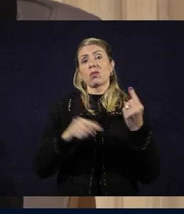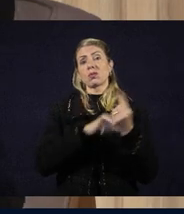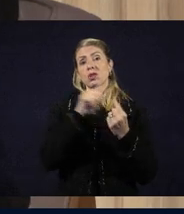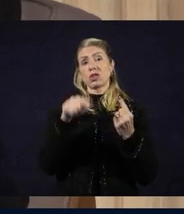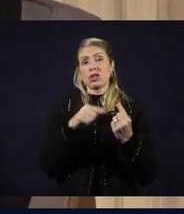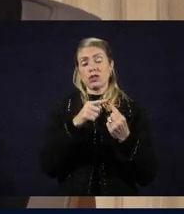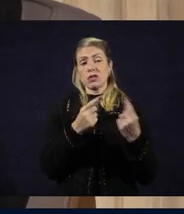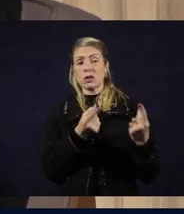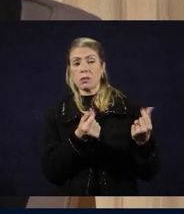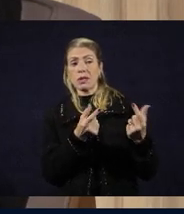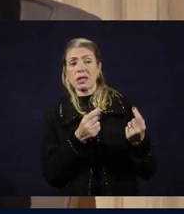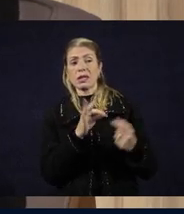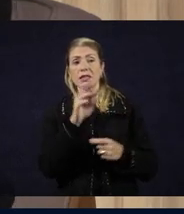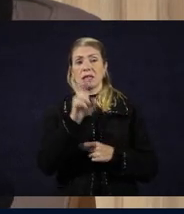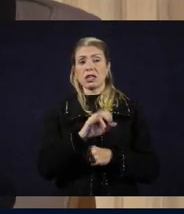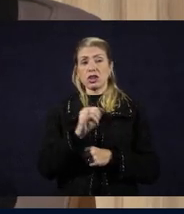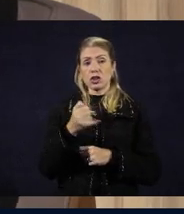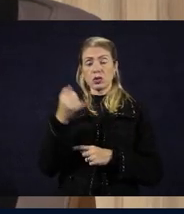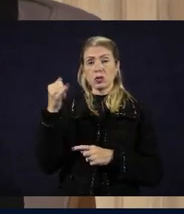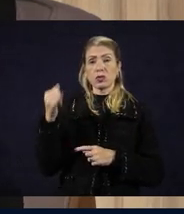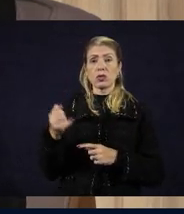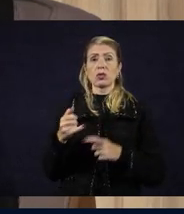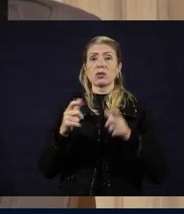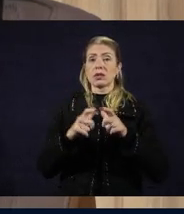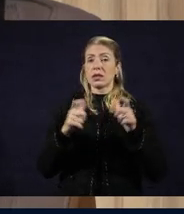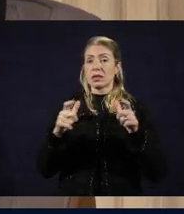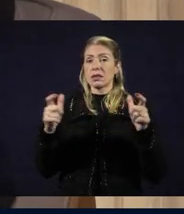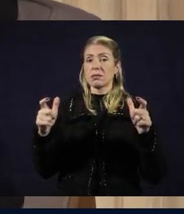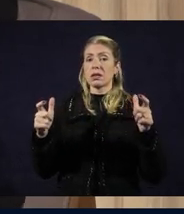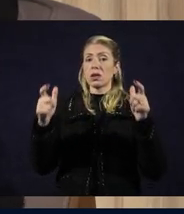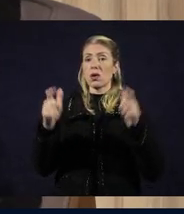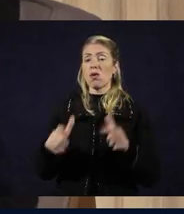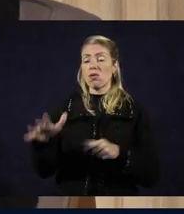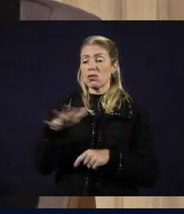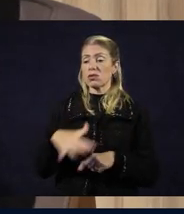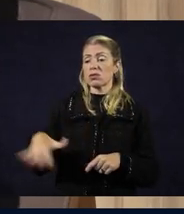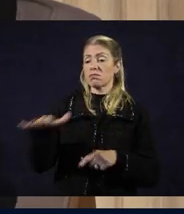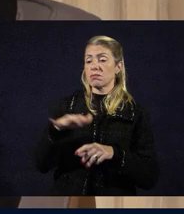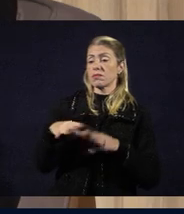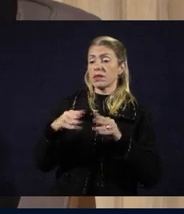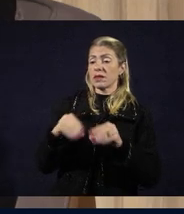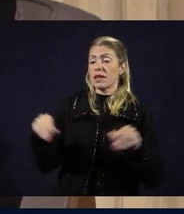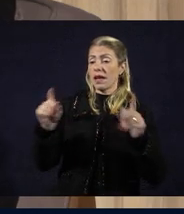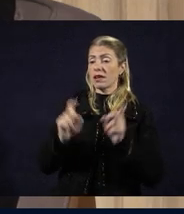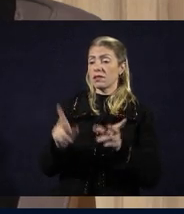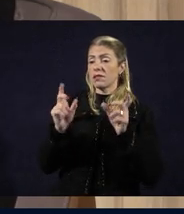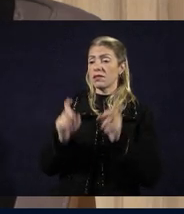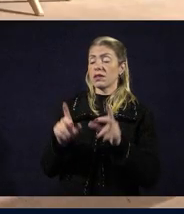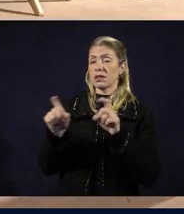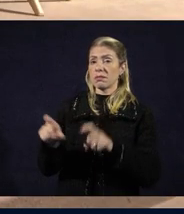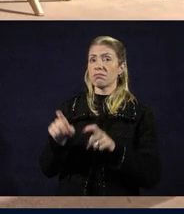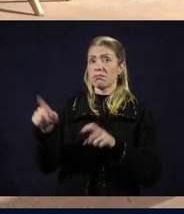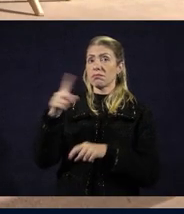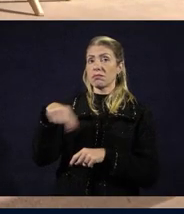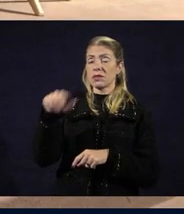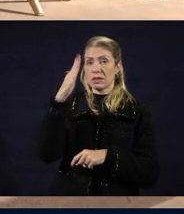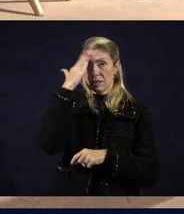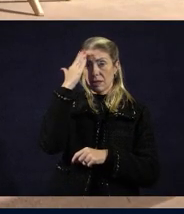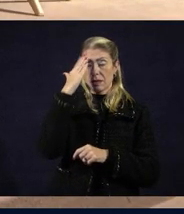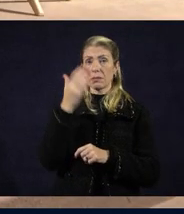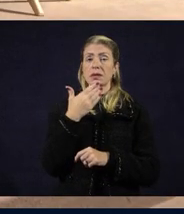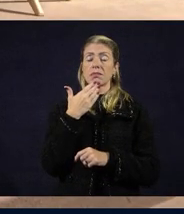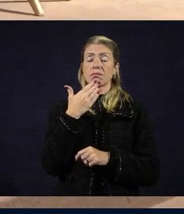preço taxa de juros crescimento para onde o mercado de terras agrícolas tá se movendo na visão de vocês obrigado Mais uma